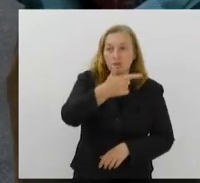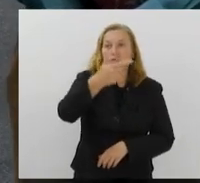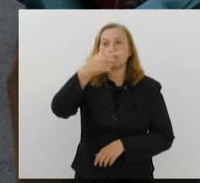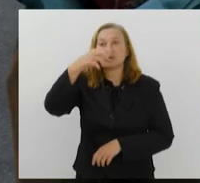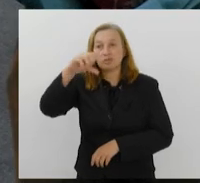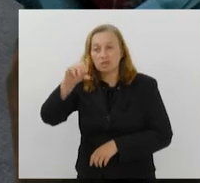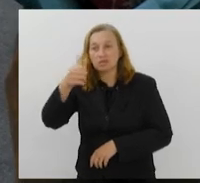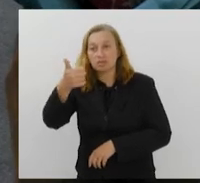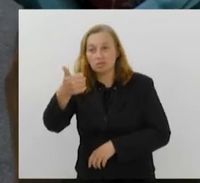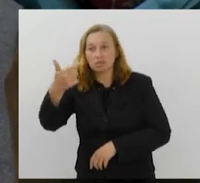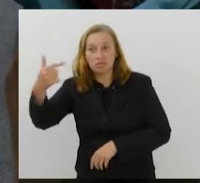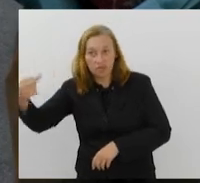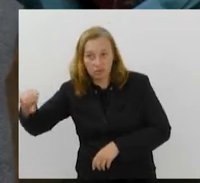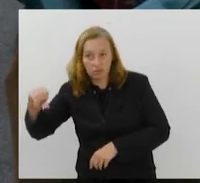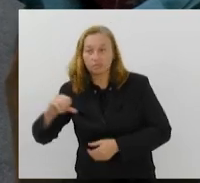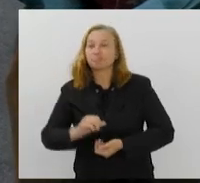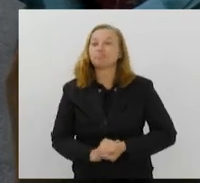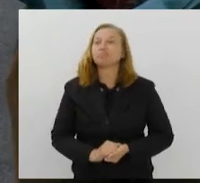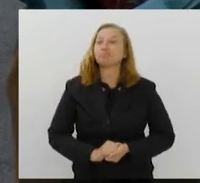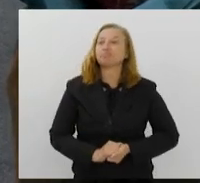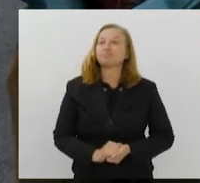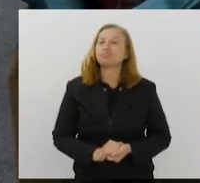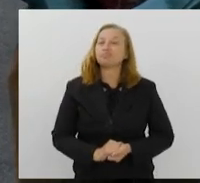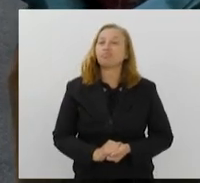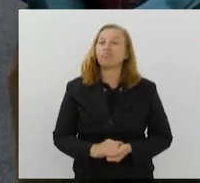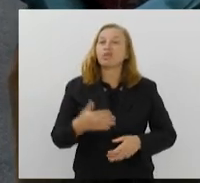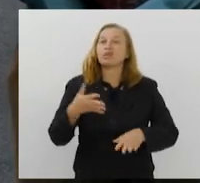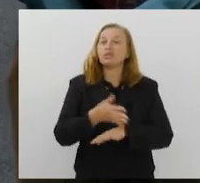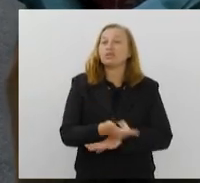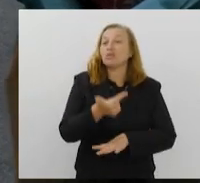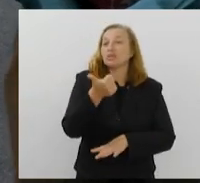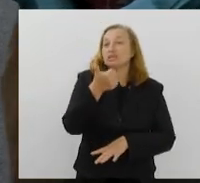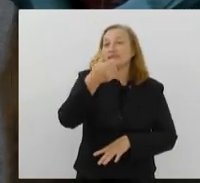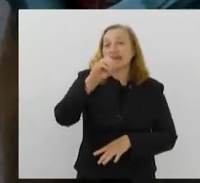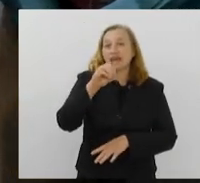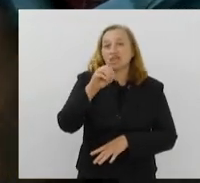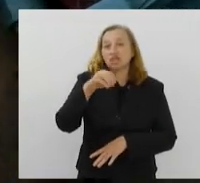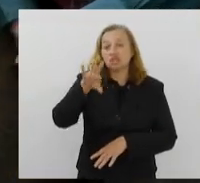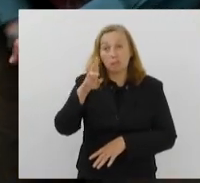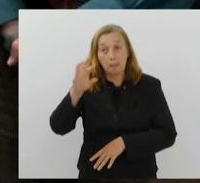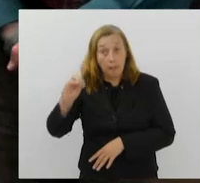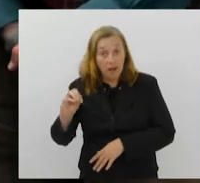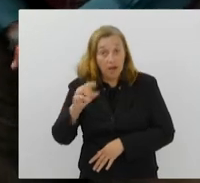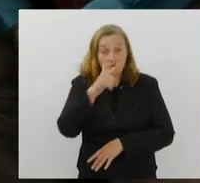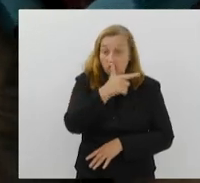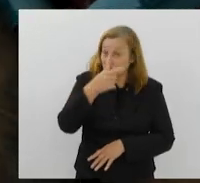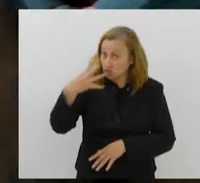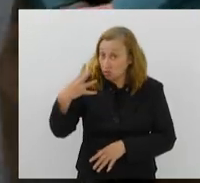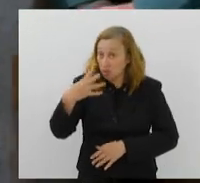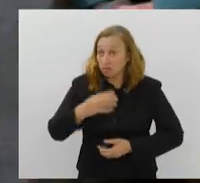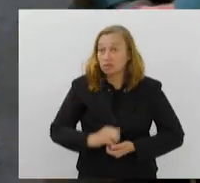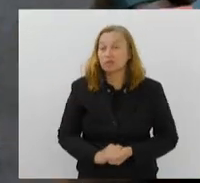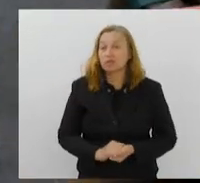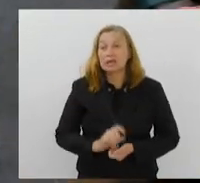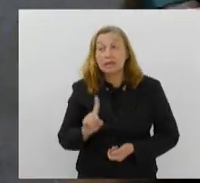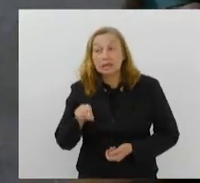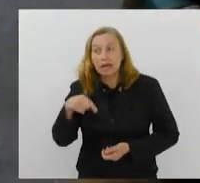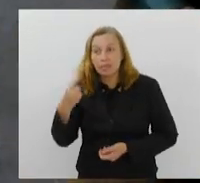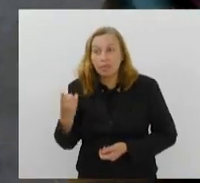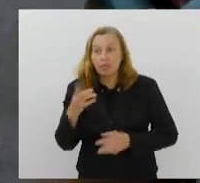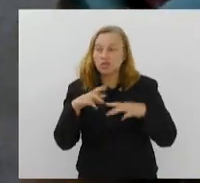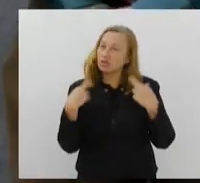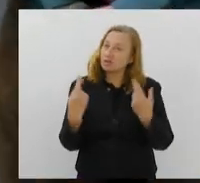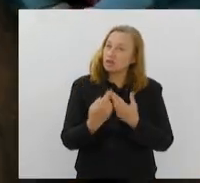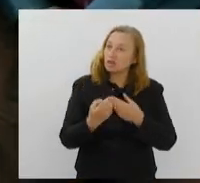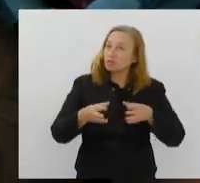2019, emenda constitucional de 75. Chegou em 10 de maio de 24, depois da reunião do